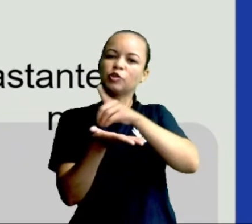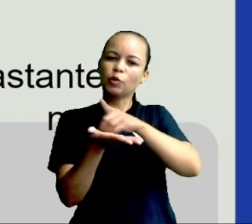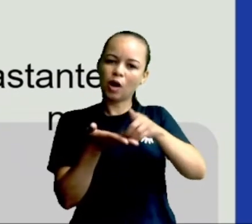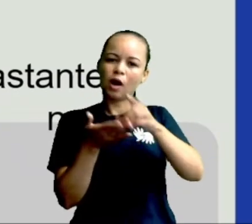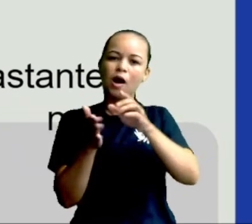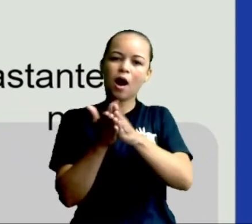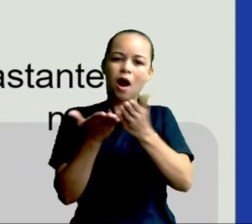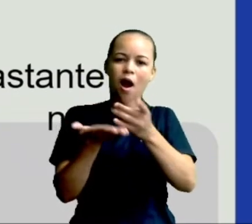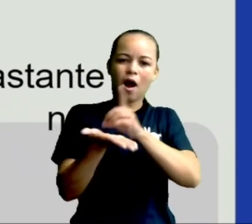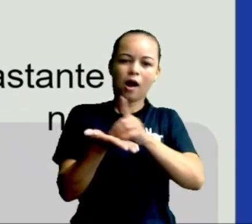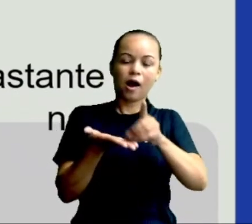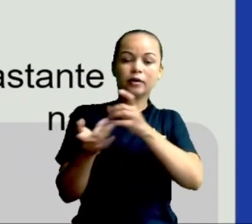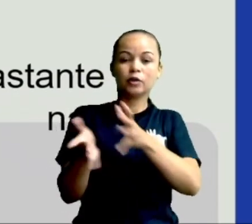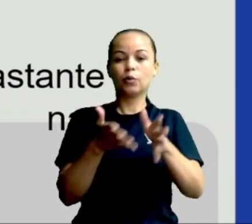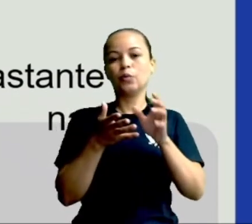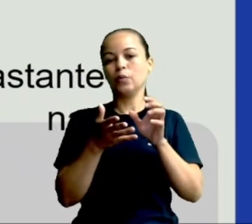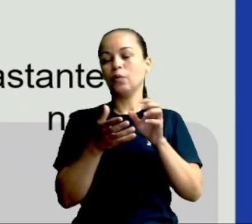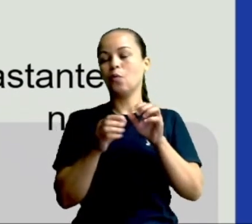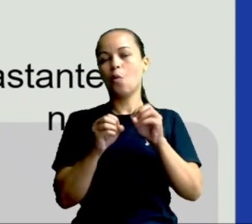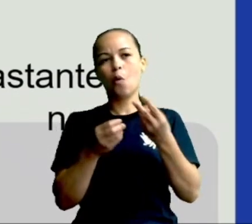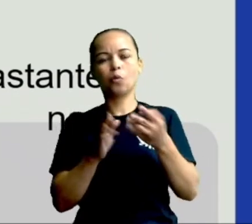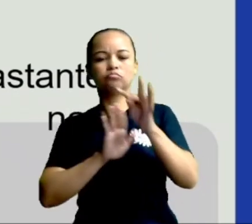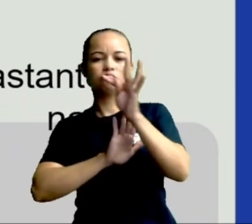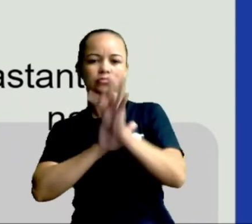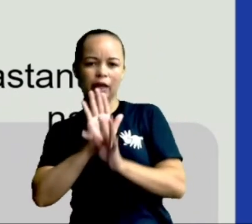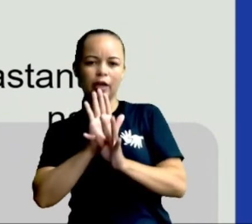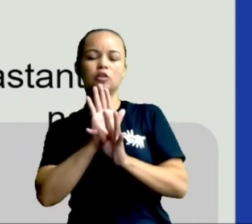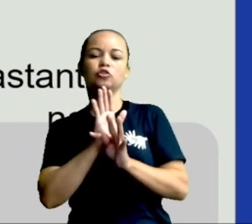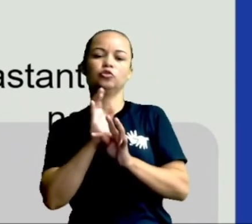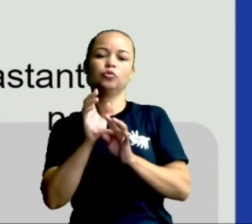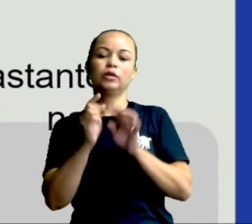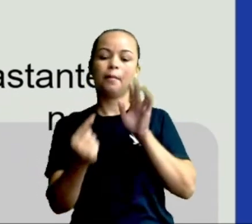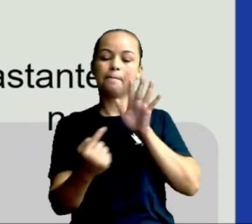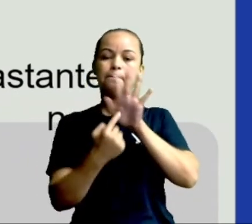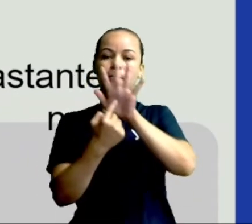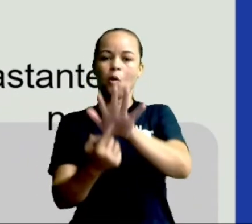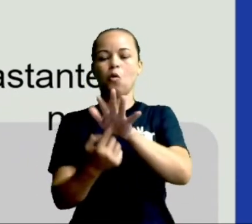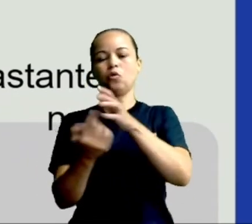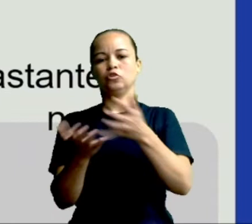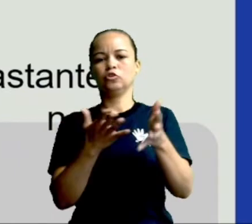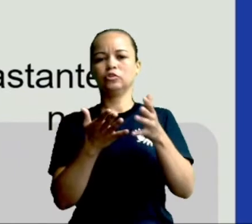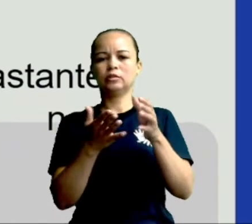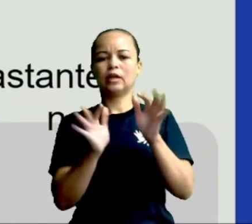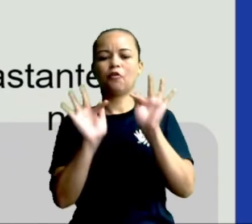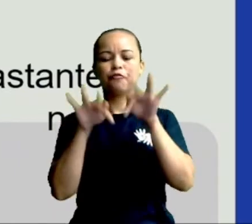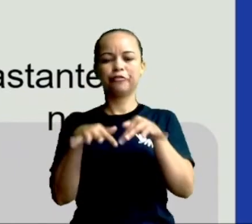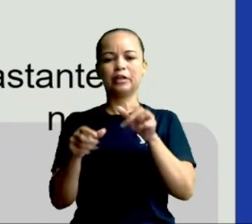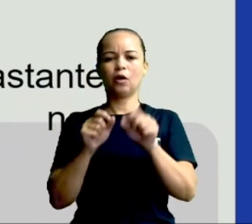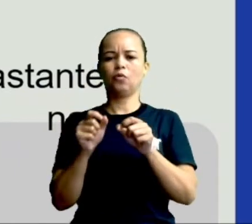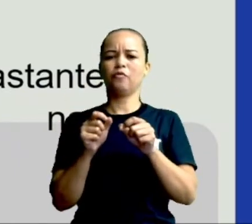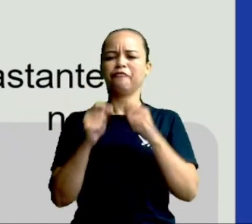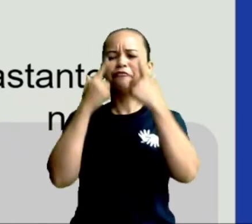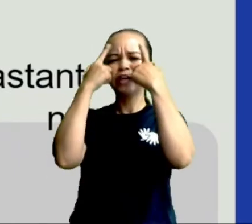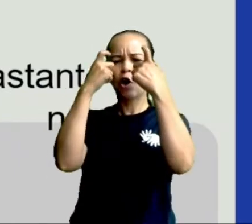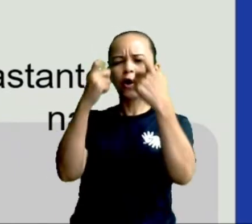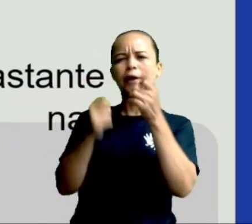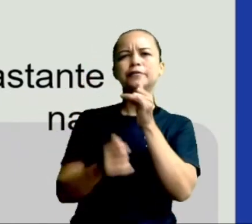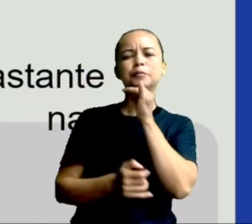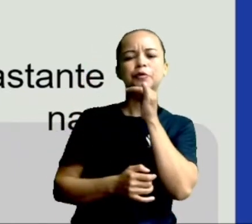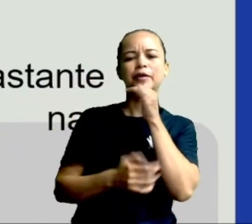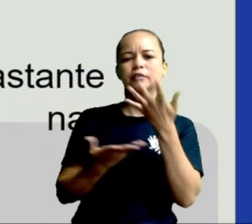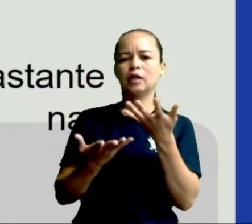das palavras, ou então nos textos em que trazem a definição de algo. Por exemplo, o que é violência, o que